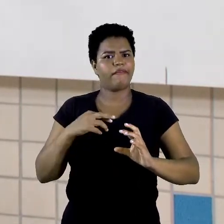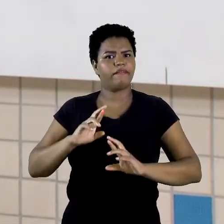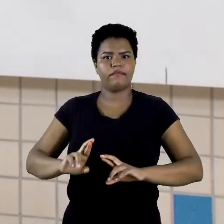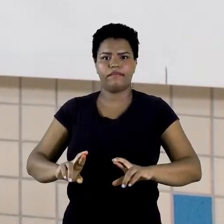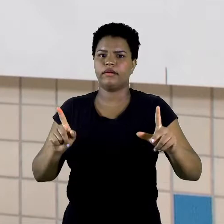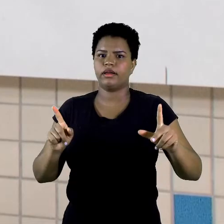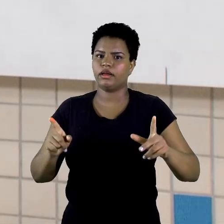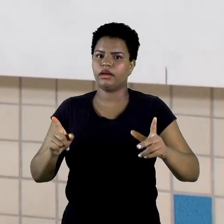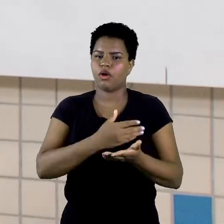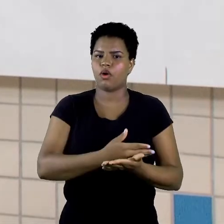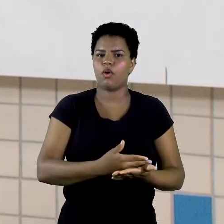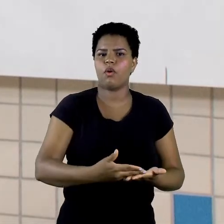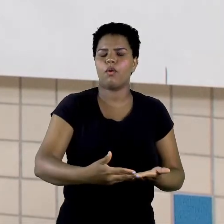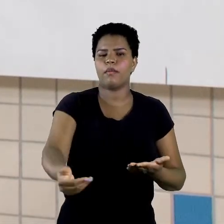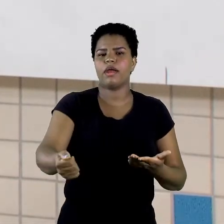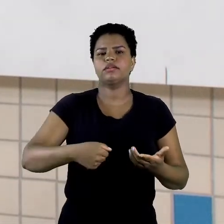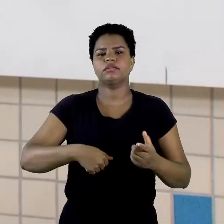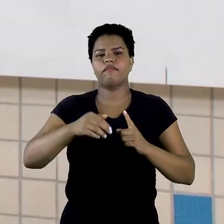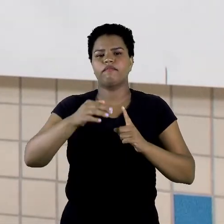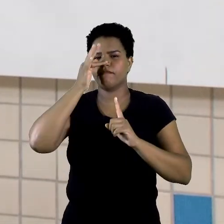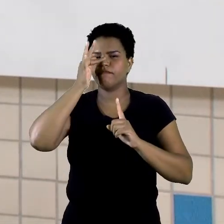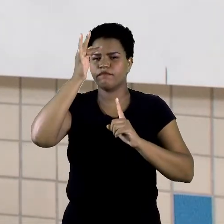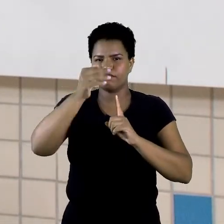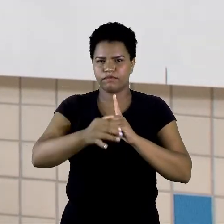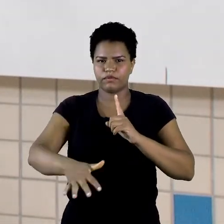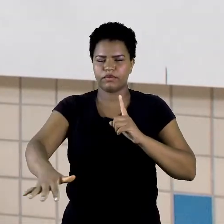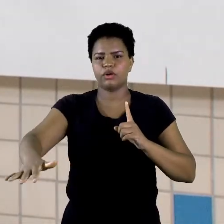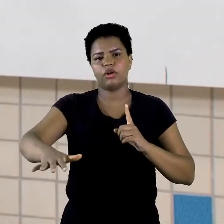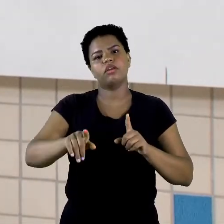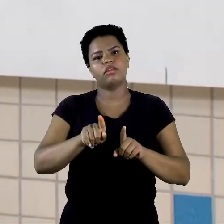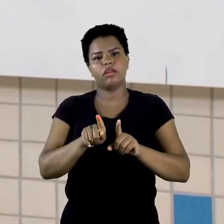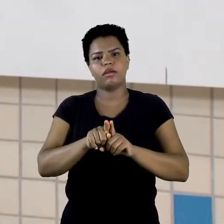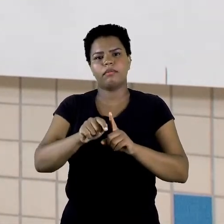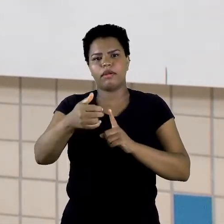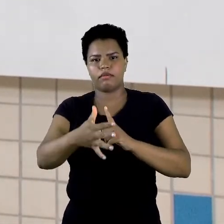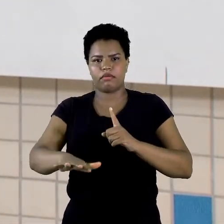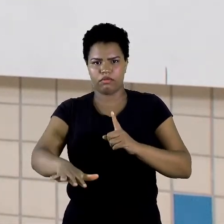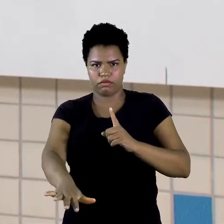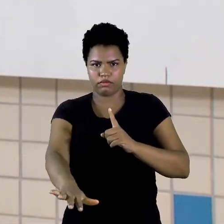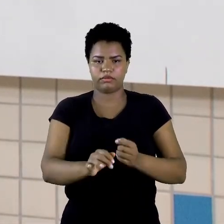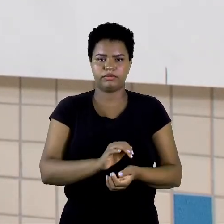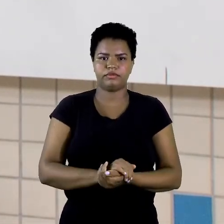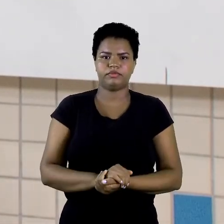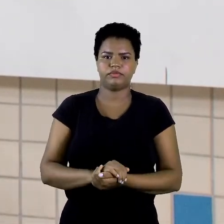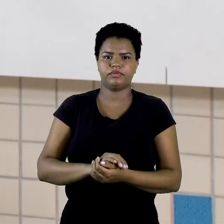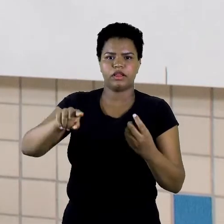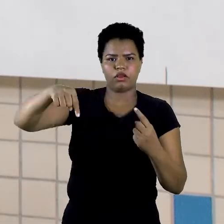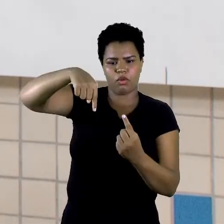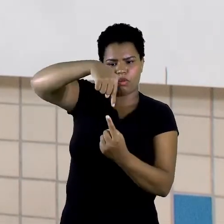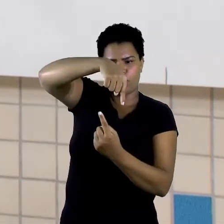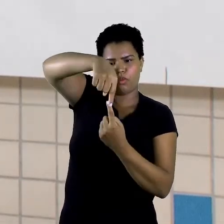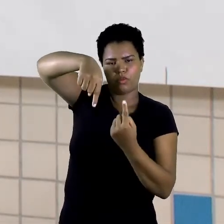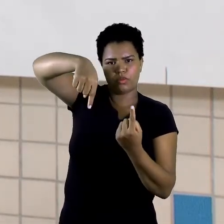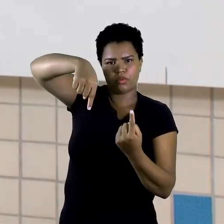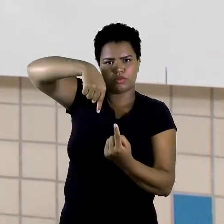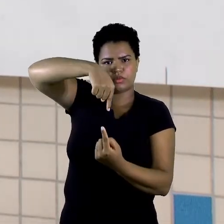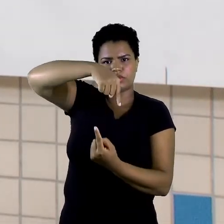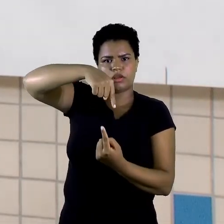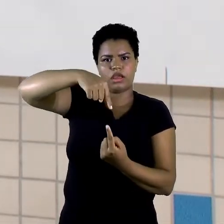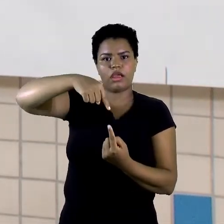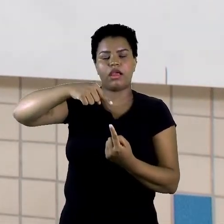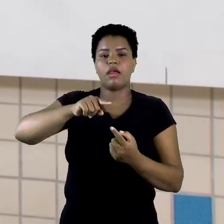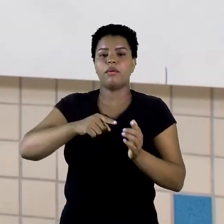início da primavera e do outono. A inclinação do eixo de rotação associada à forma da Terra determina,